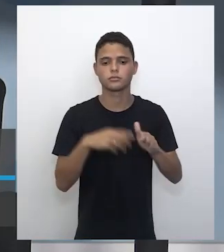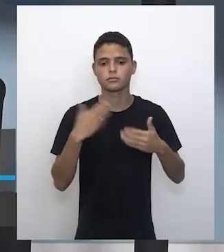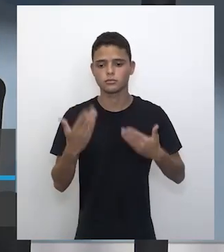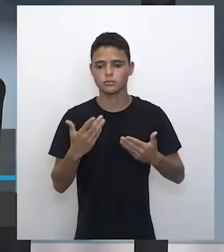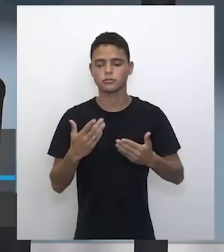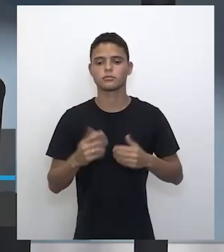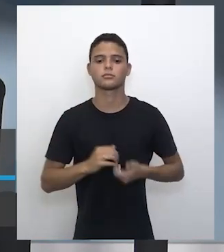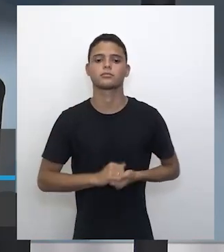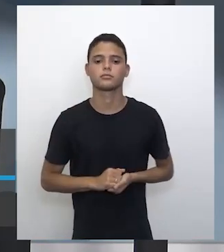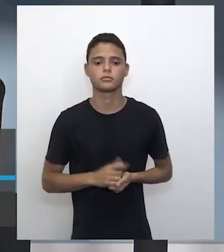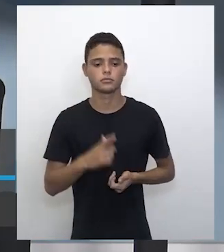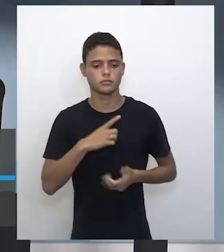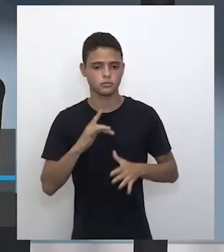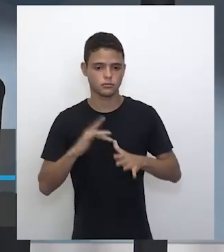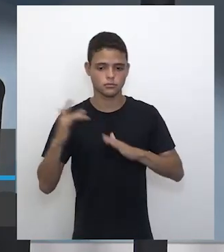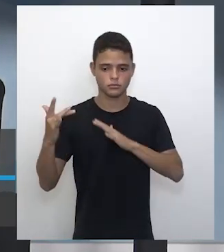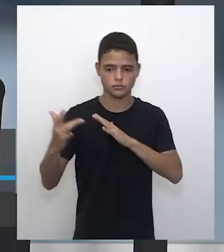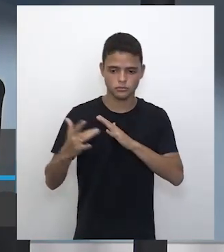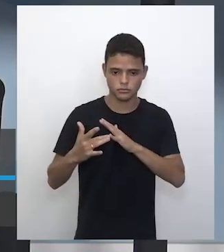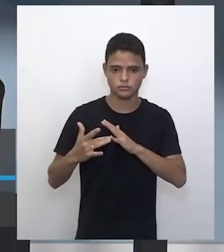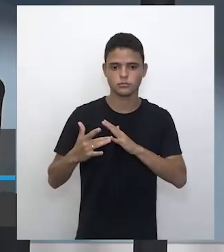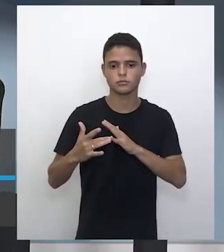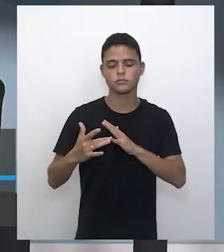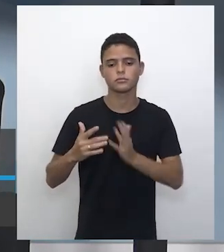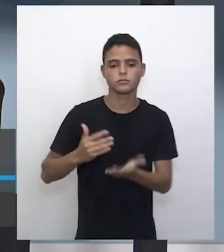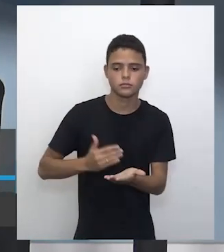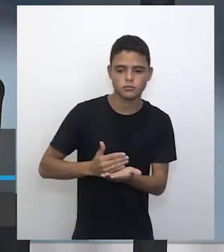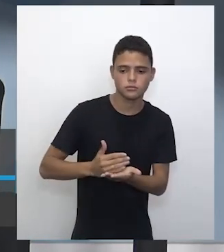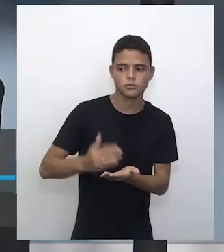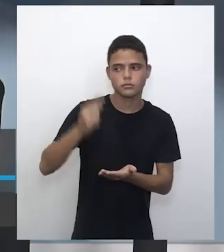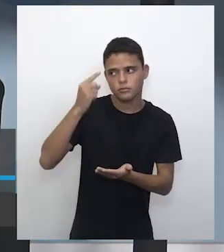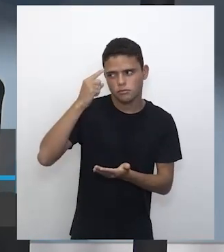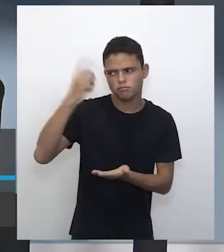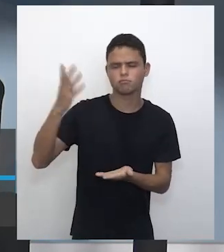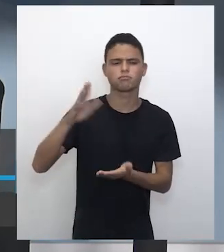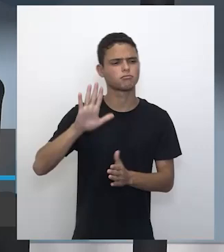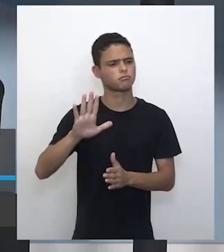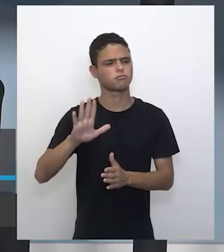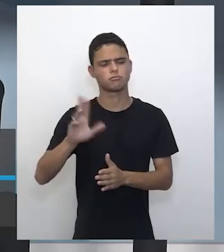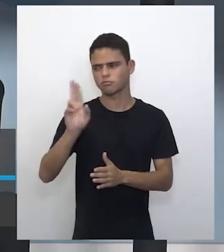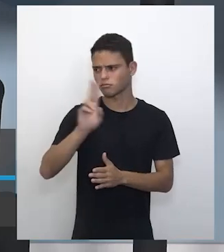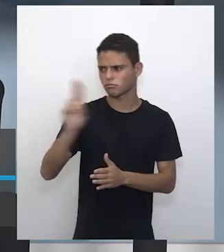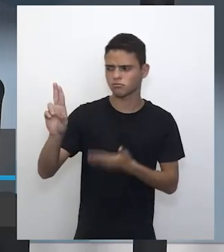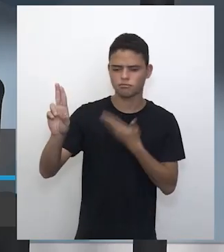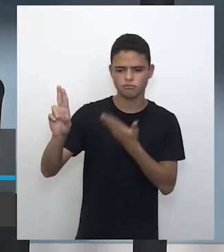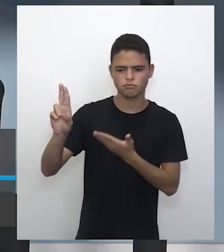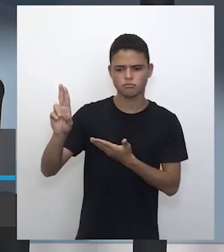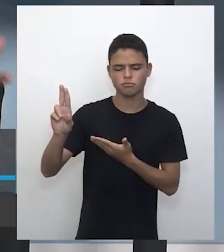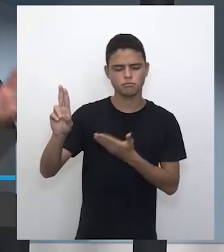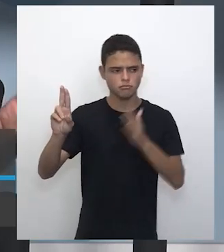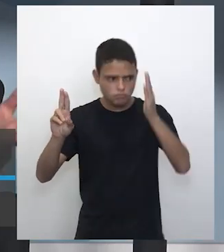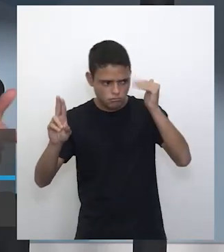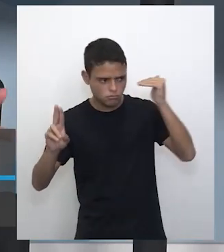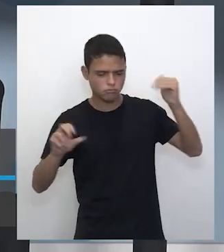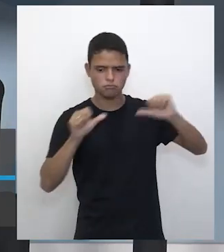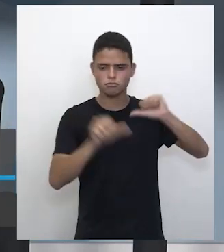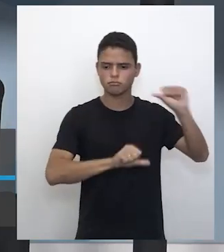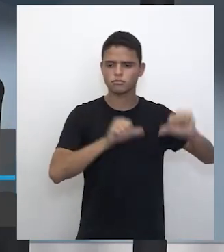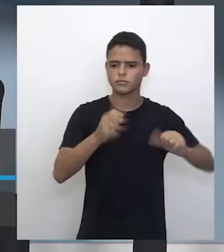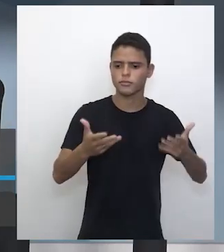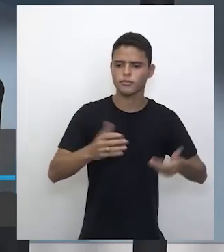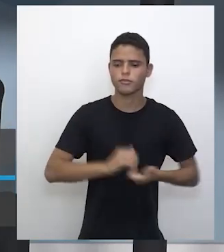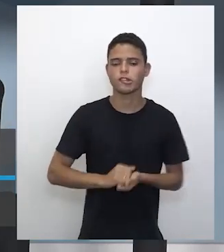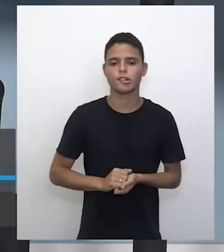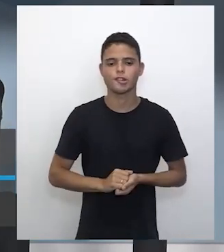isso. Traz as redes sociais e aí começa a pensar, peraí, aquela pessoa que não tinha nome, agora põe a cara ali para o mundo